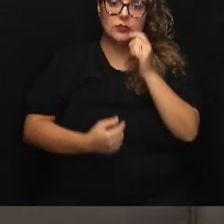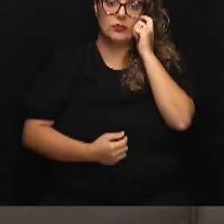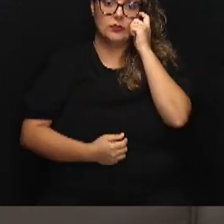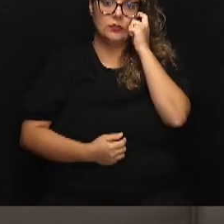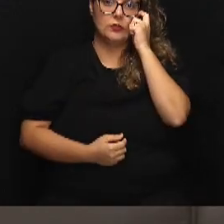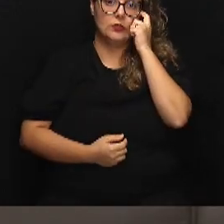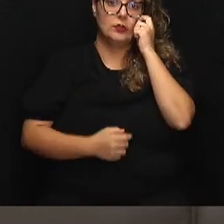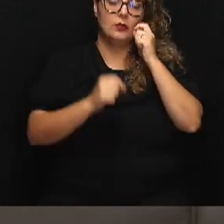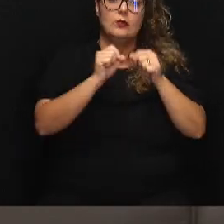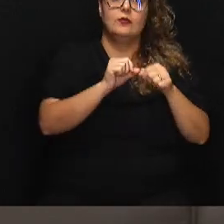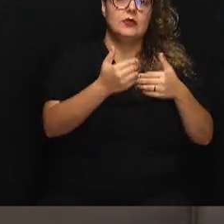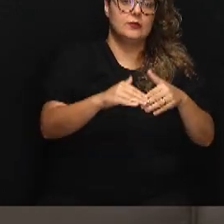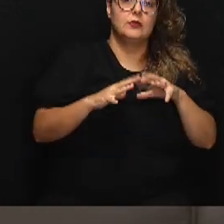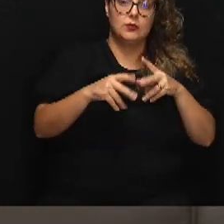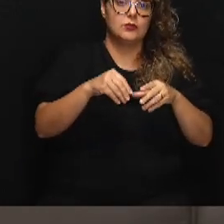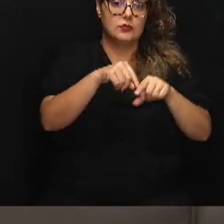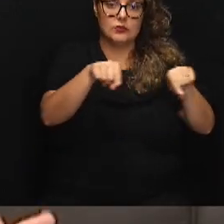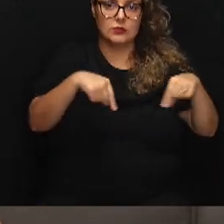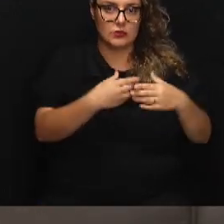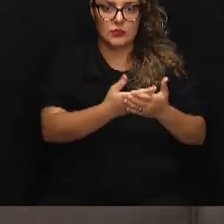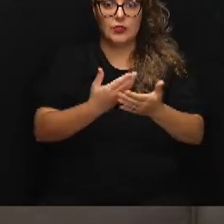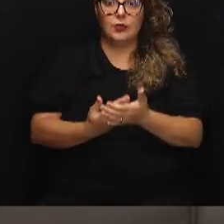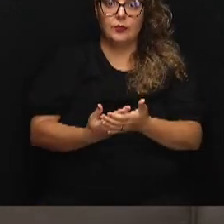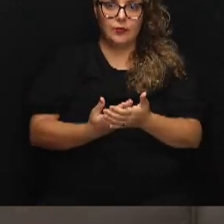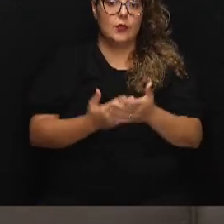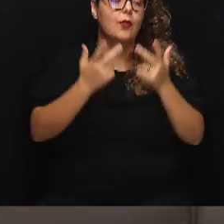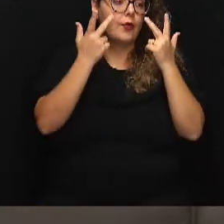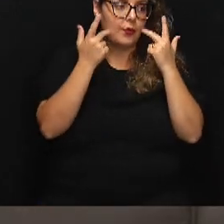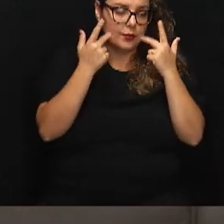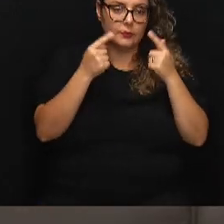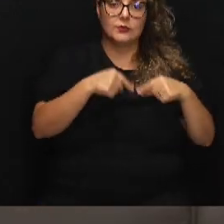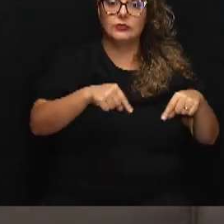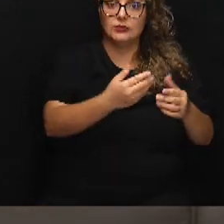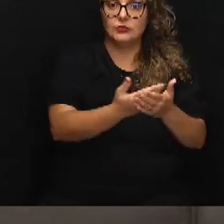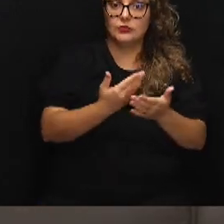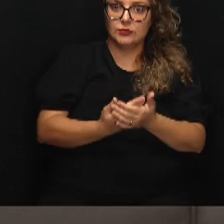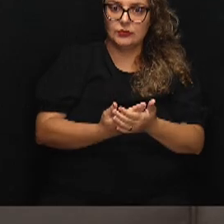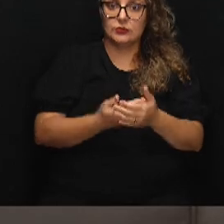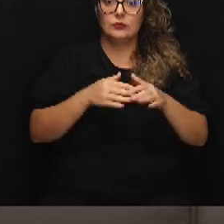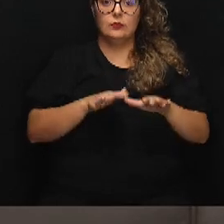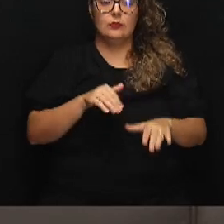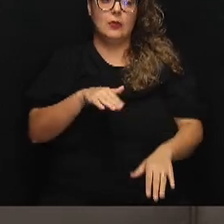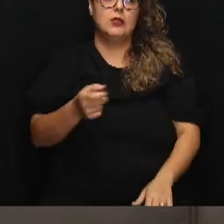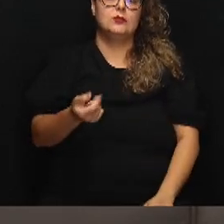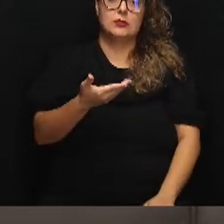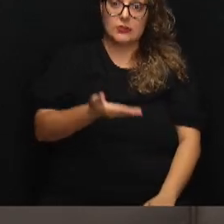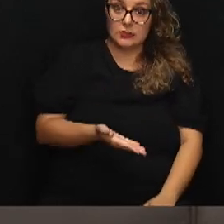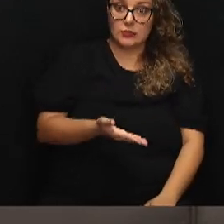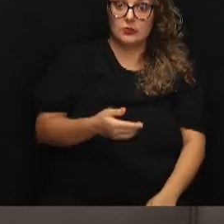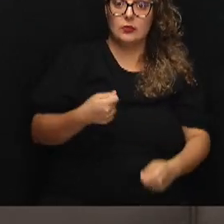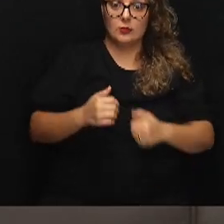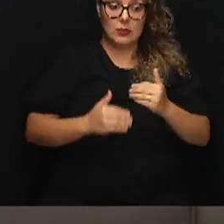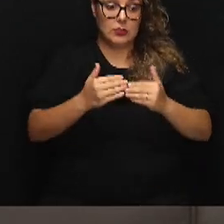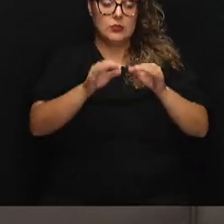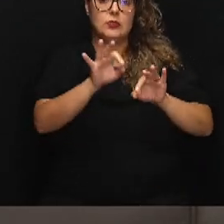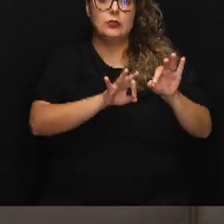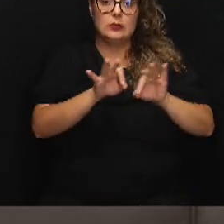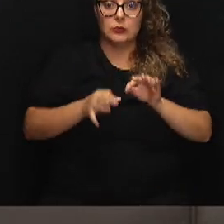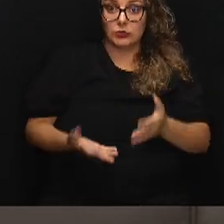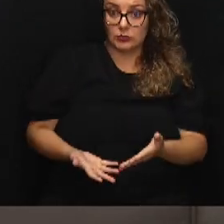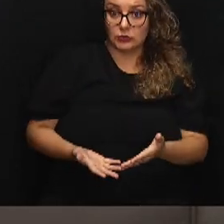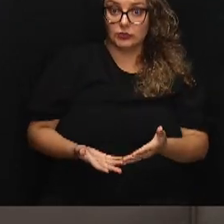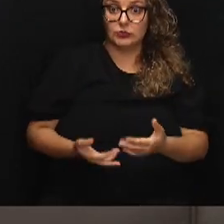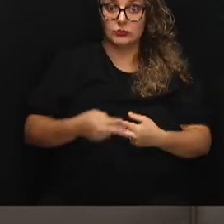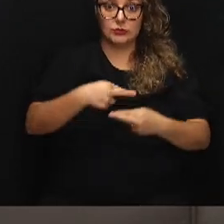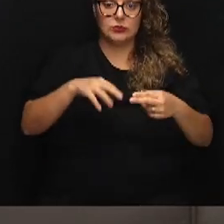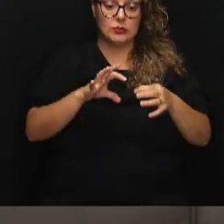as avaliações, tudo na sala de aula. Conteúdo normal de sala de aula. Mas, além disso, ele precisa desenvolver um projeto